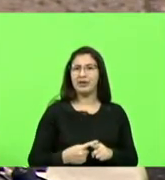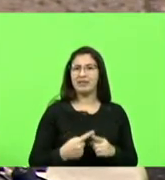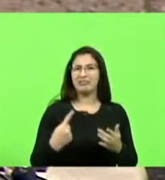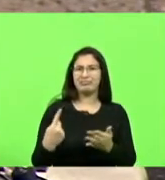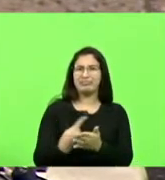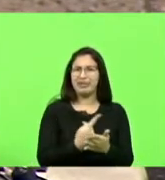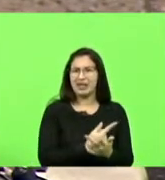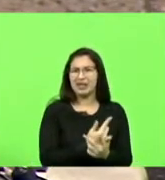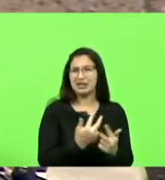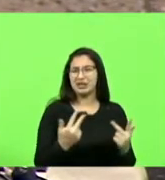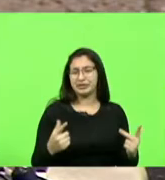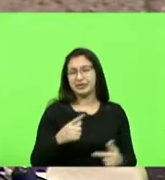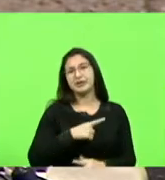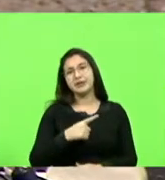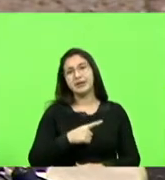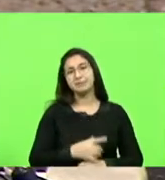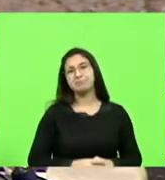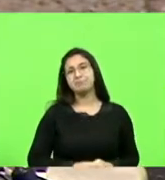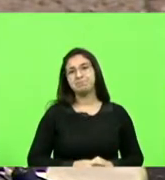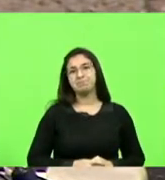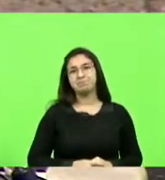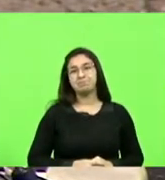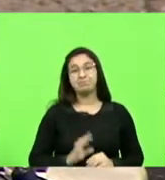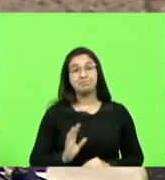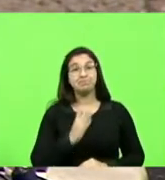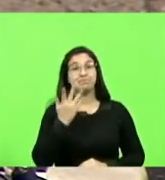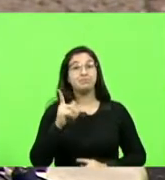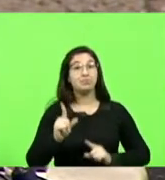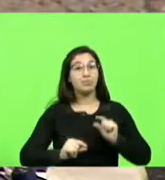acontecendo. E aí o que, que aconteceu?